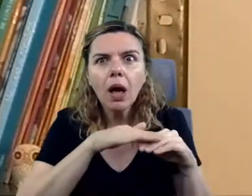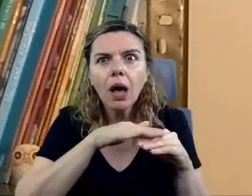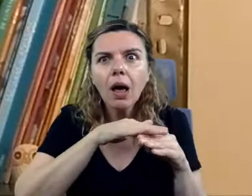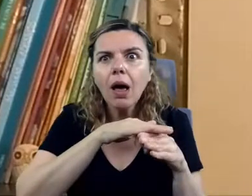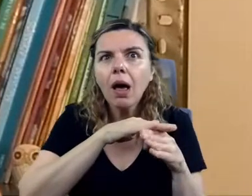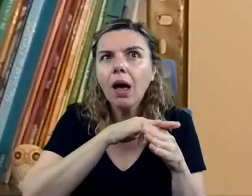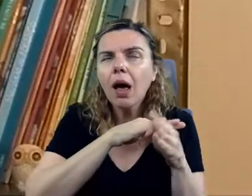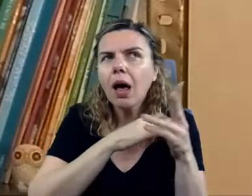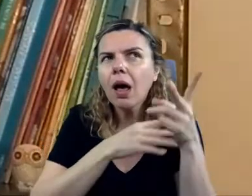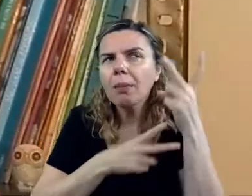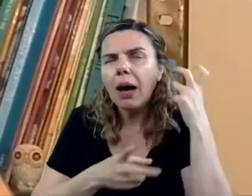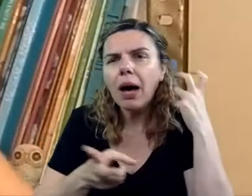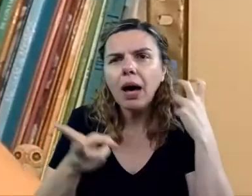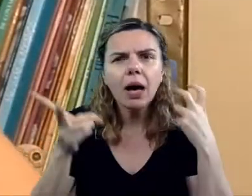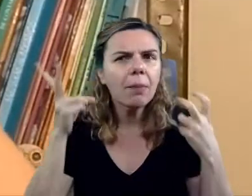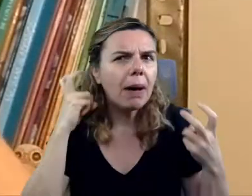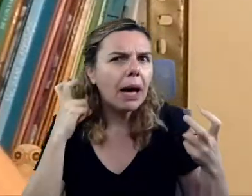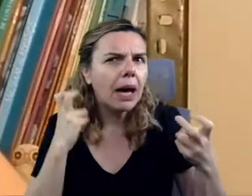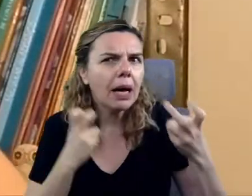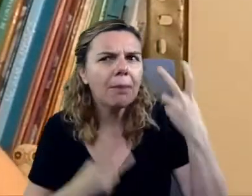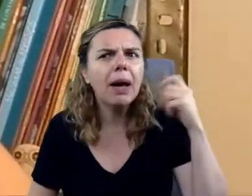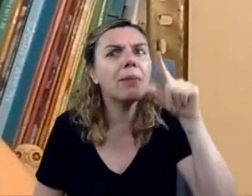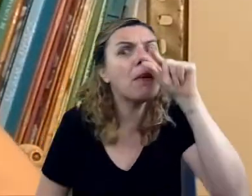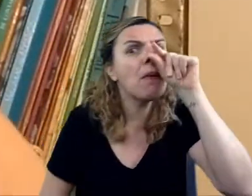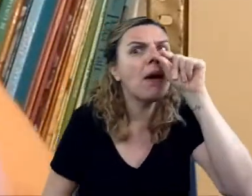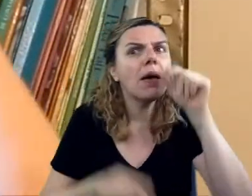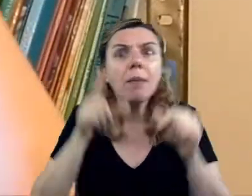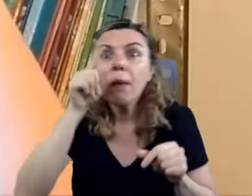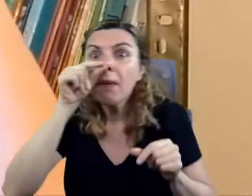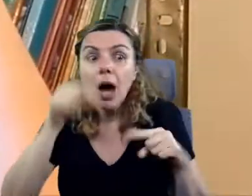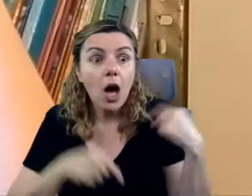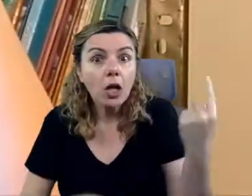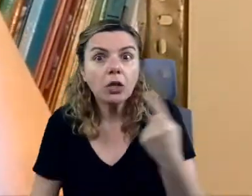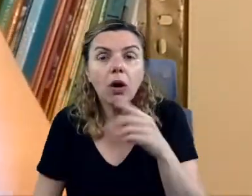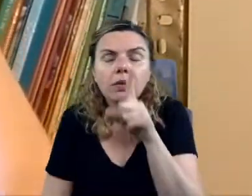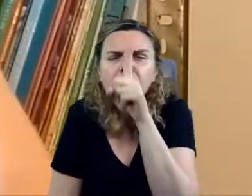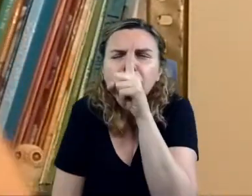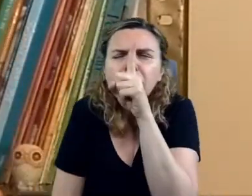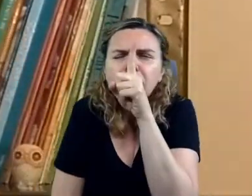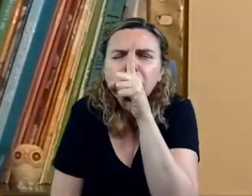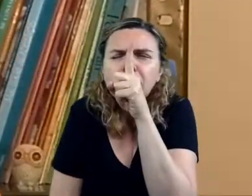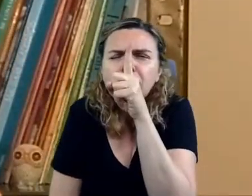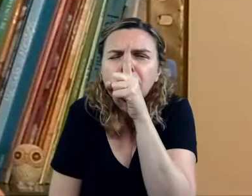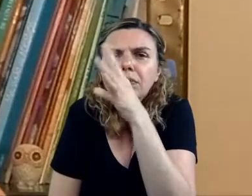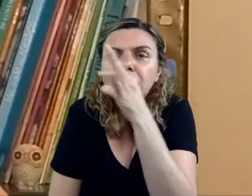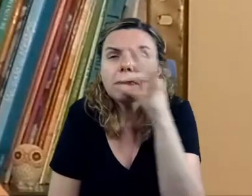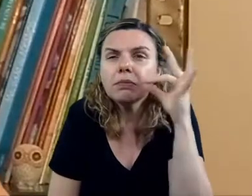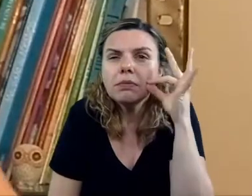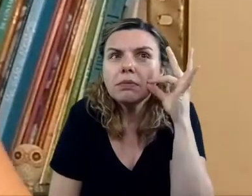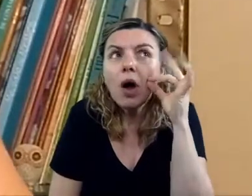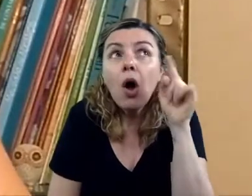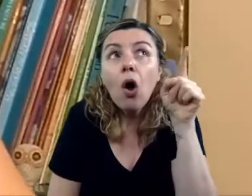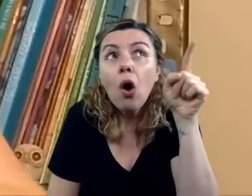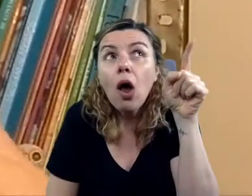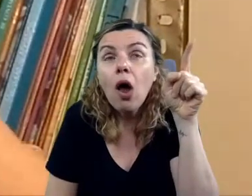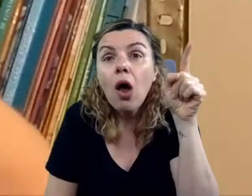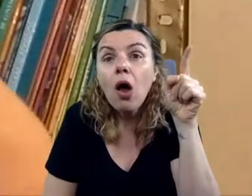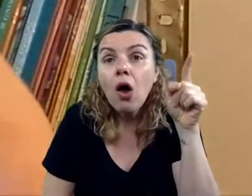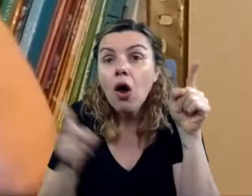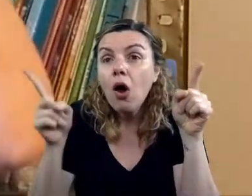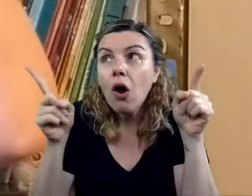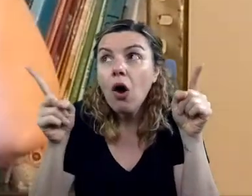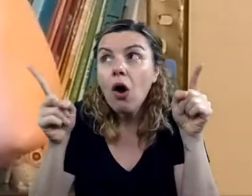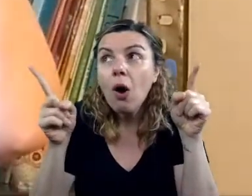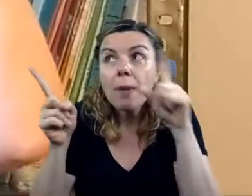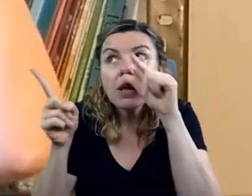pouco, fomos descobrindo mais e mais. Imóveis, calados, íamos apontando